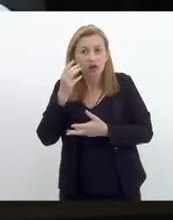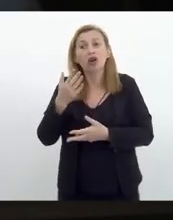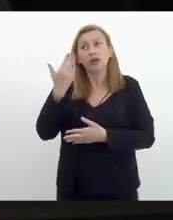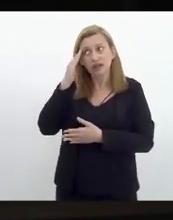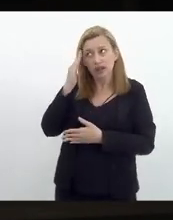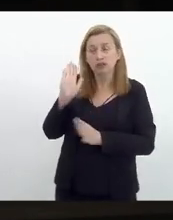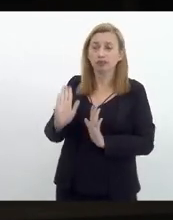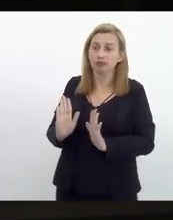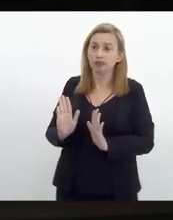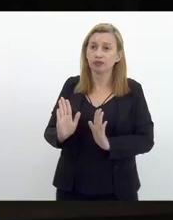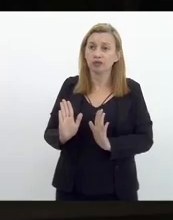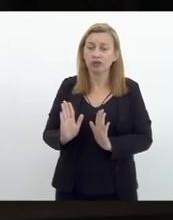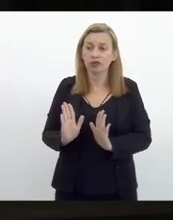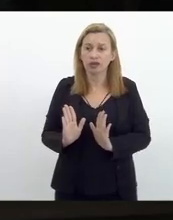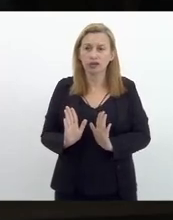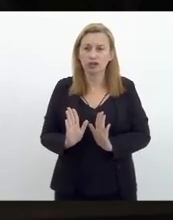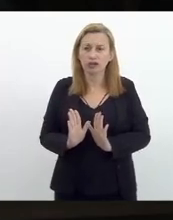eu quero